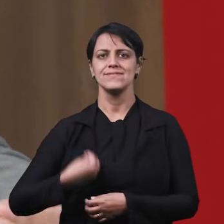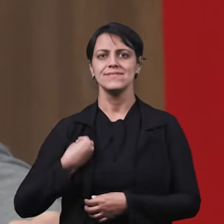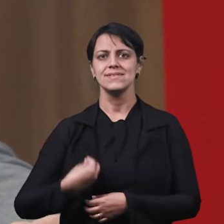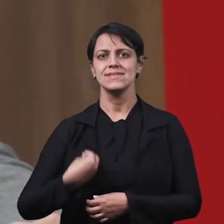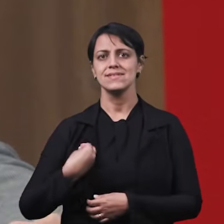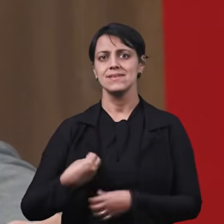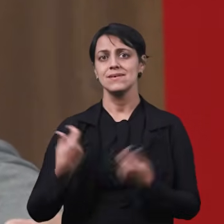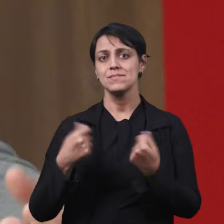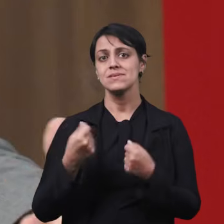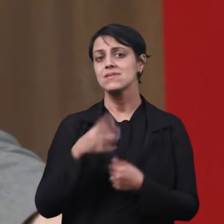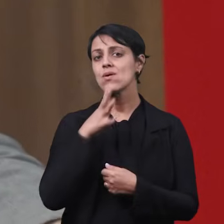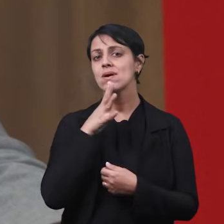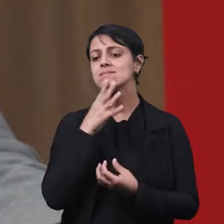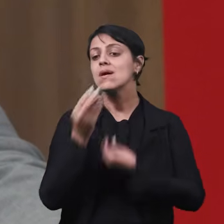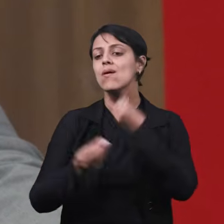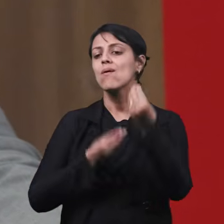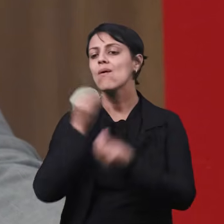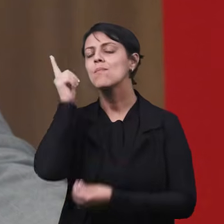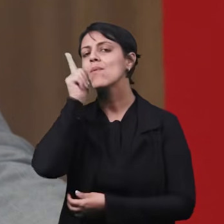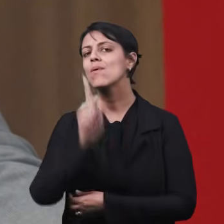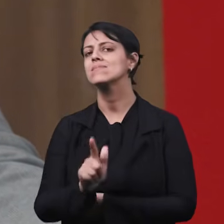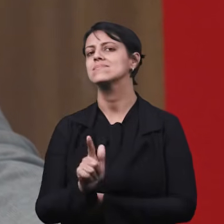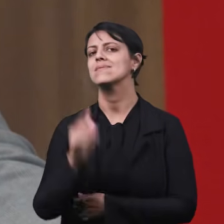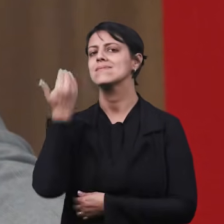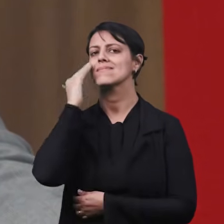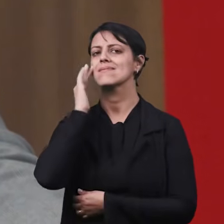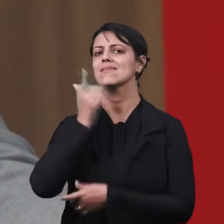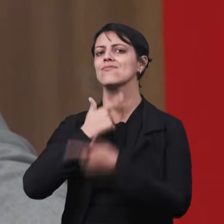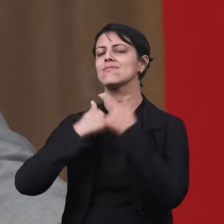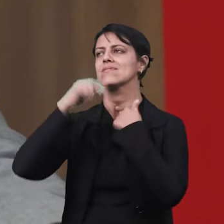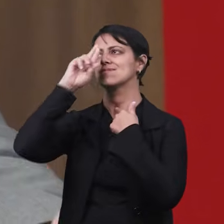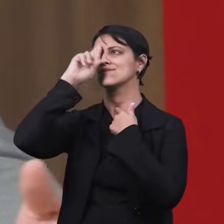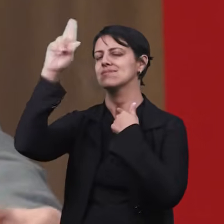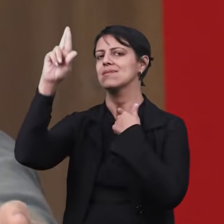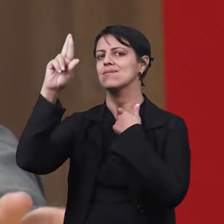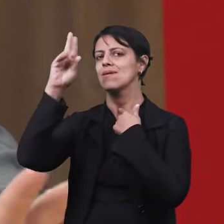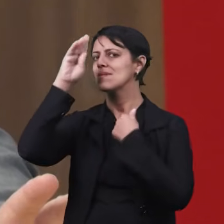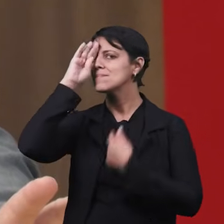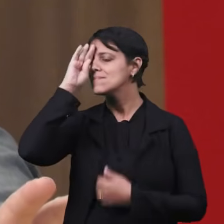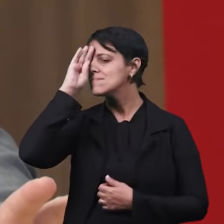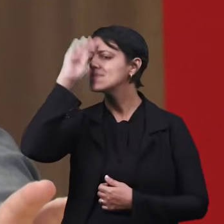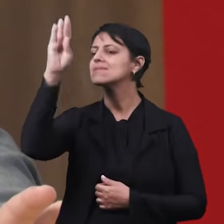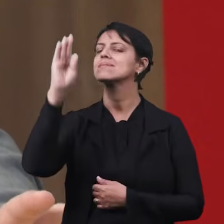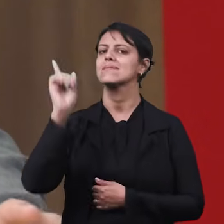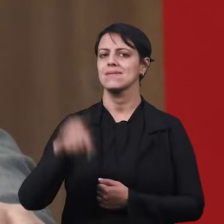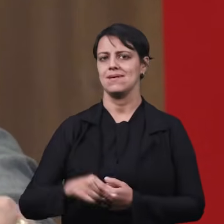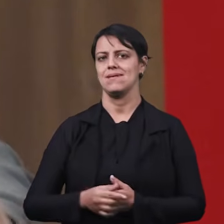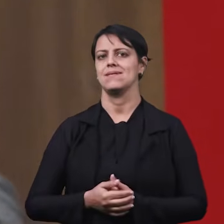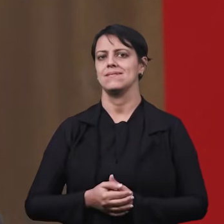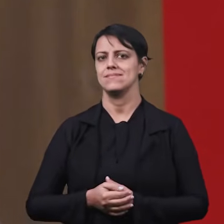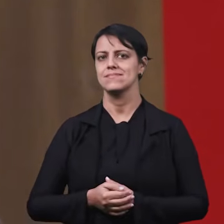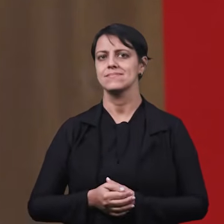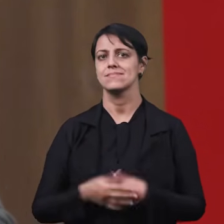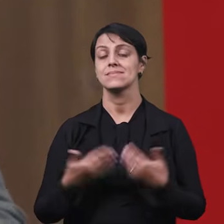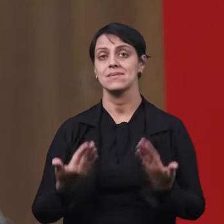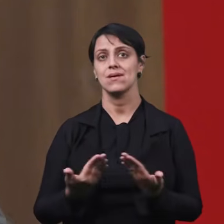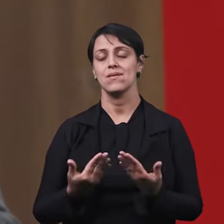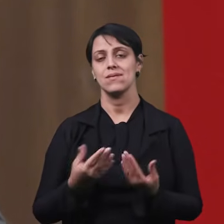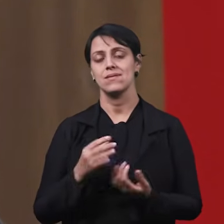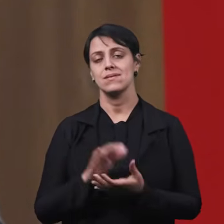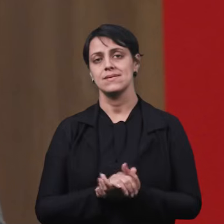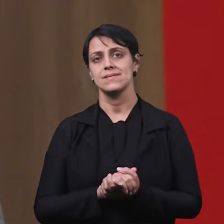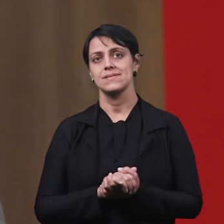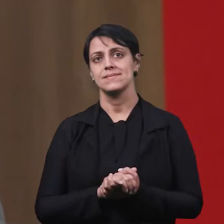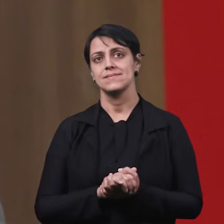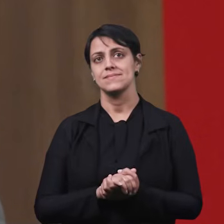os meios de alcançar a vontade do Senhor é uma coisa essencial para nós, é uma coisa essencial. Então olha só,